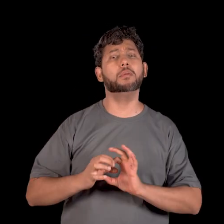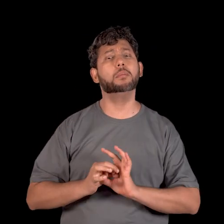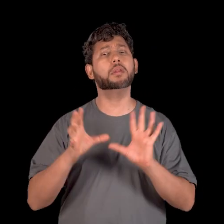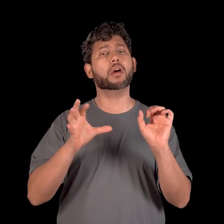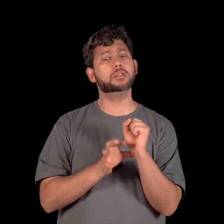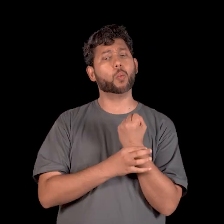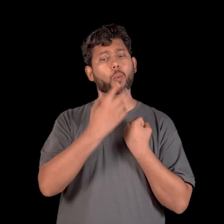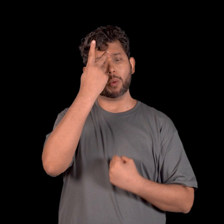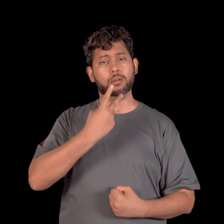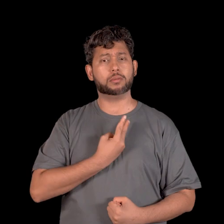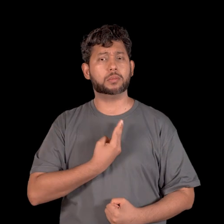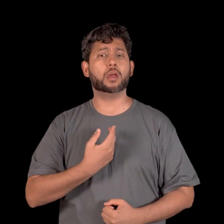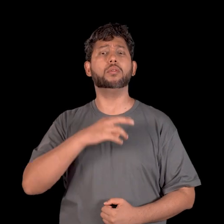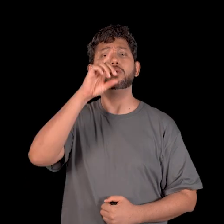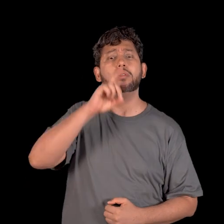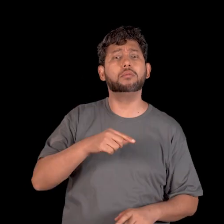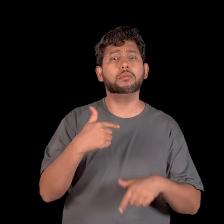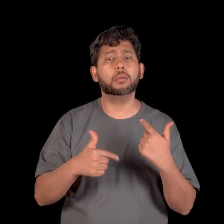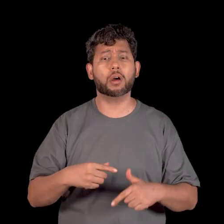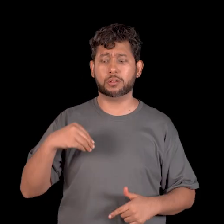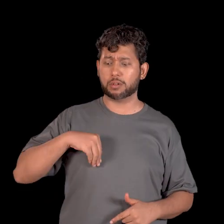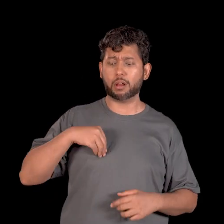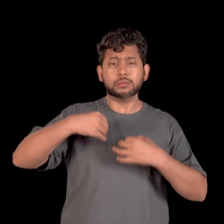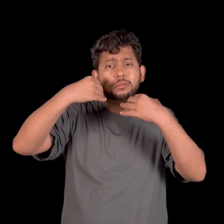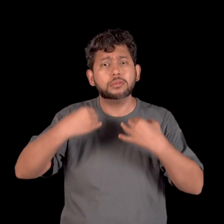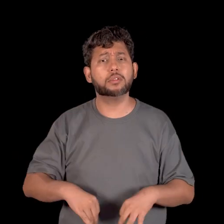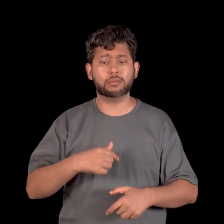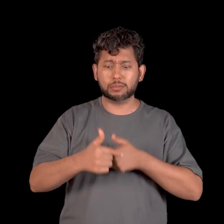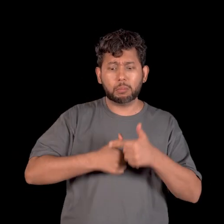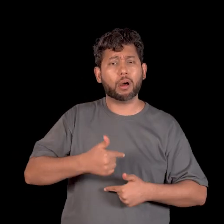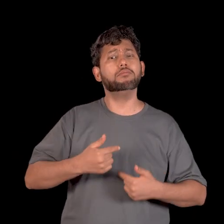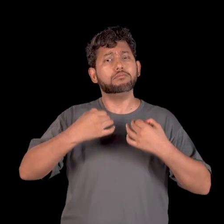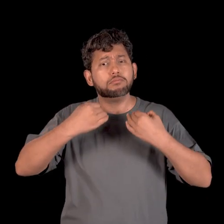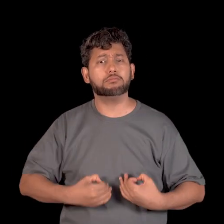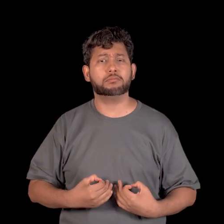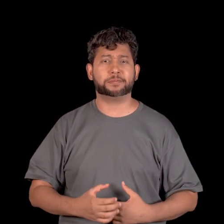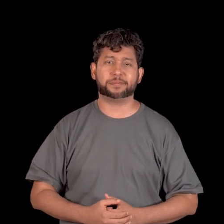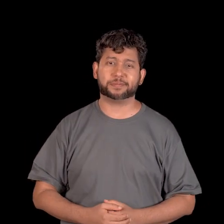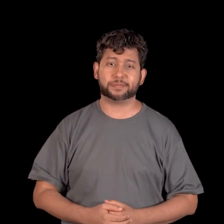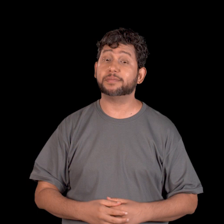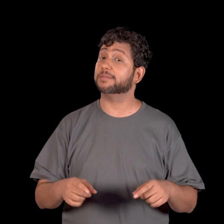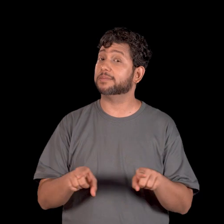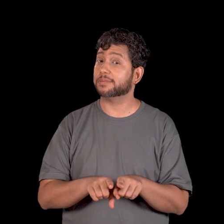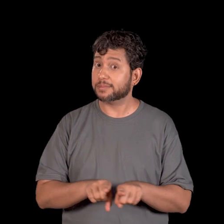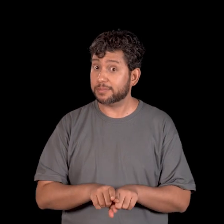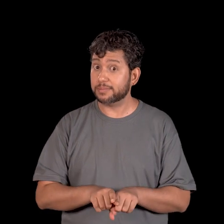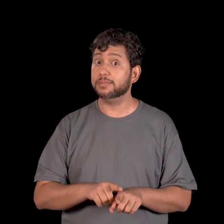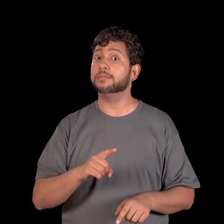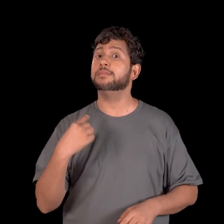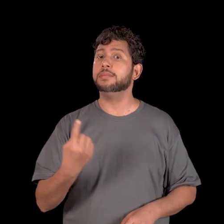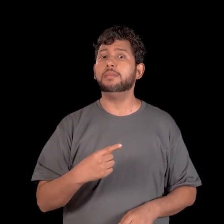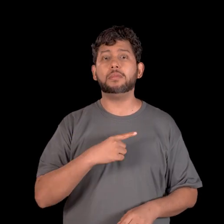liberdade e segurança pessoal. Direito ao trabalho, remuneração justa e condições de trabalho dignas.